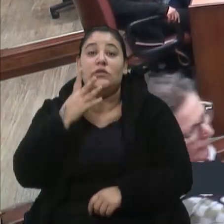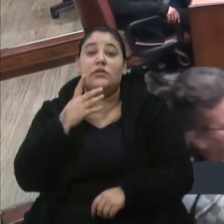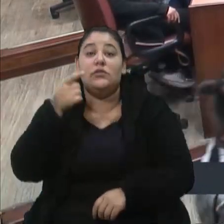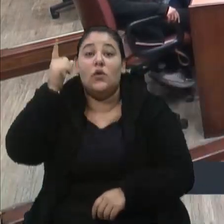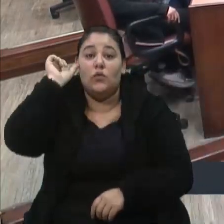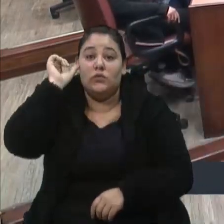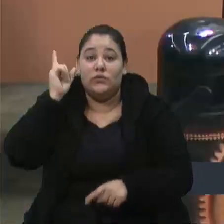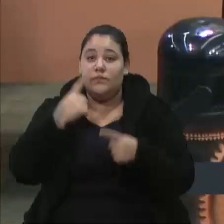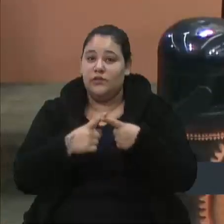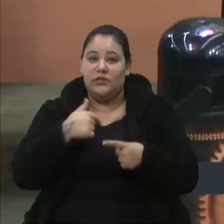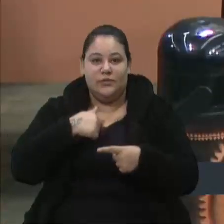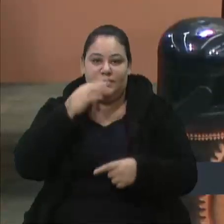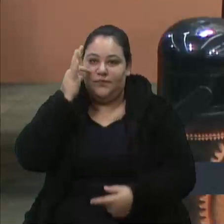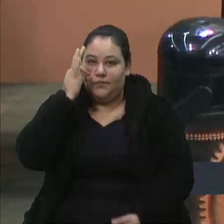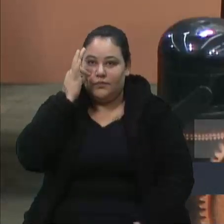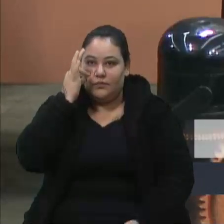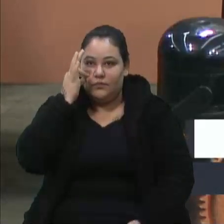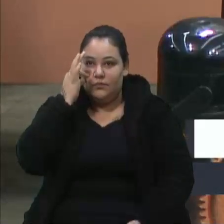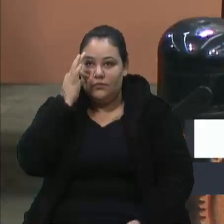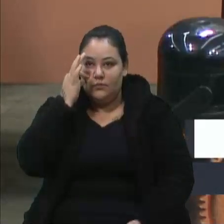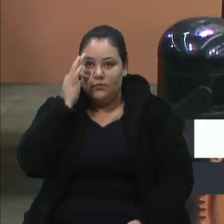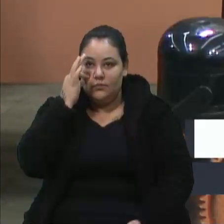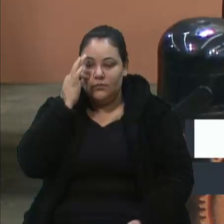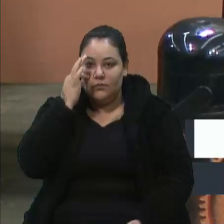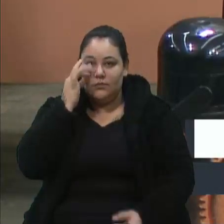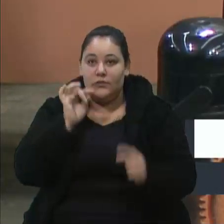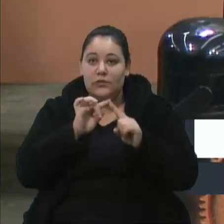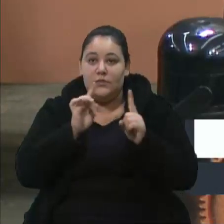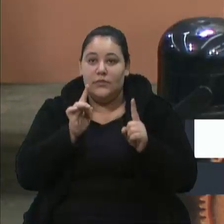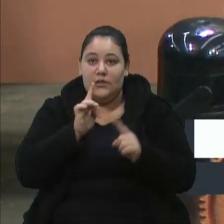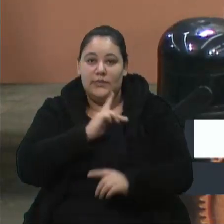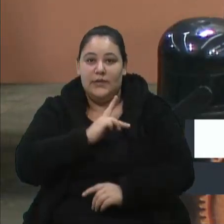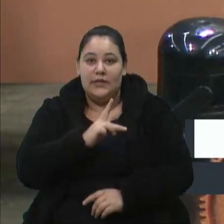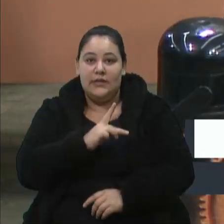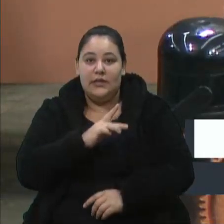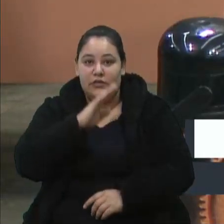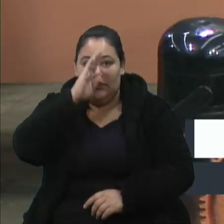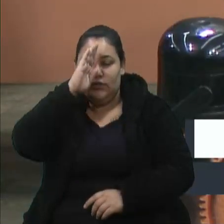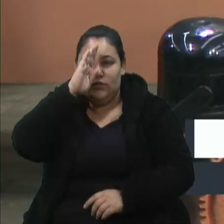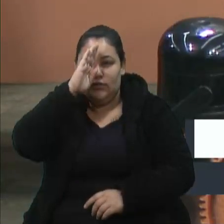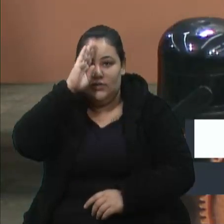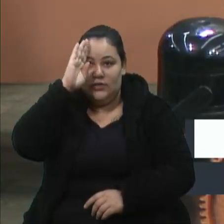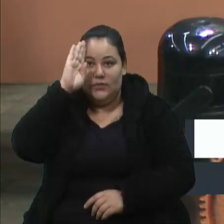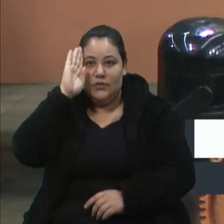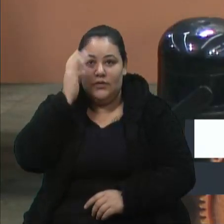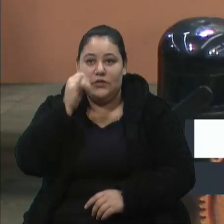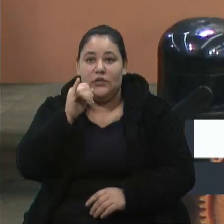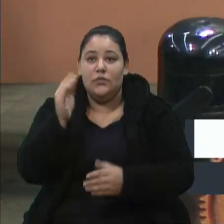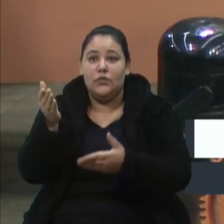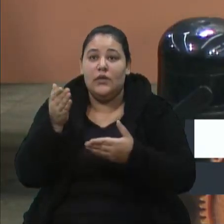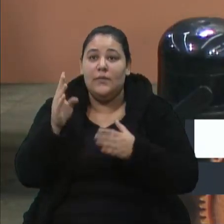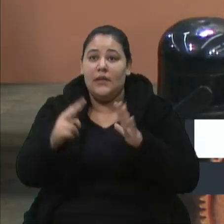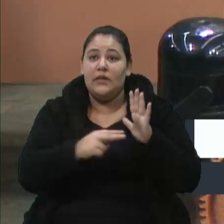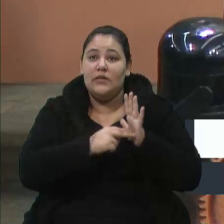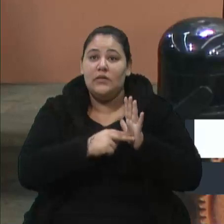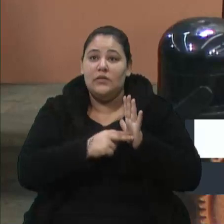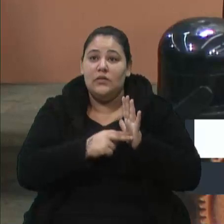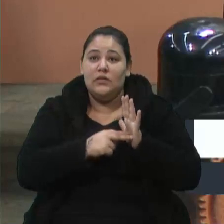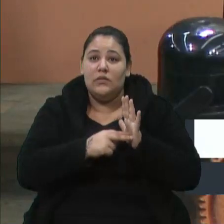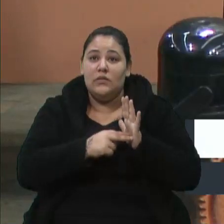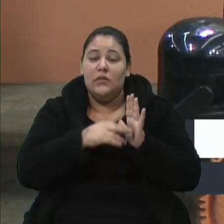porque eu não pude estar, mas, presidente D'Ambrosio, se eu puder me dar atenção com todo respeito,